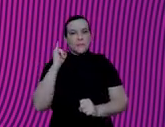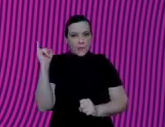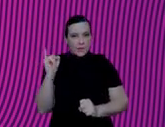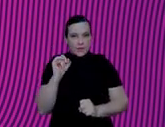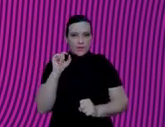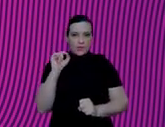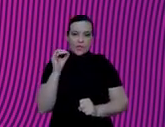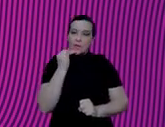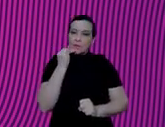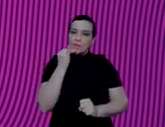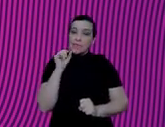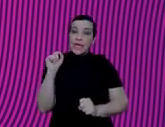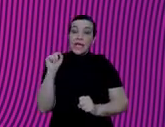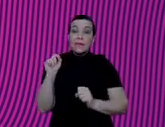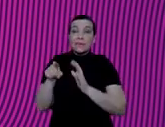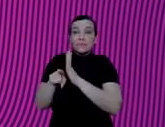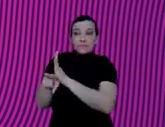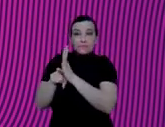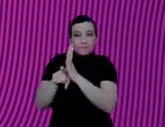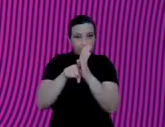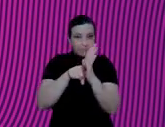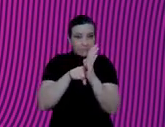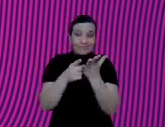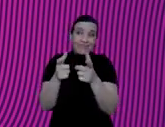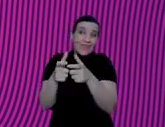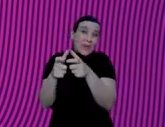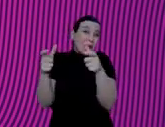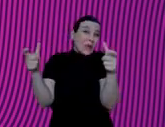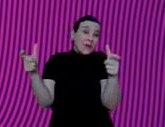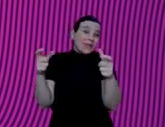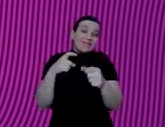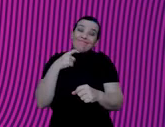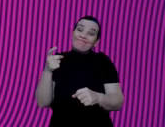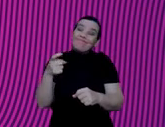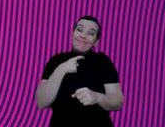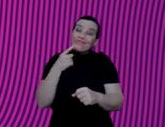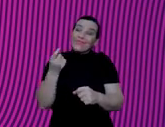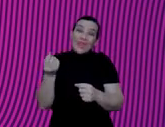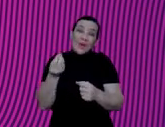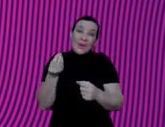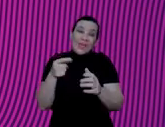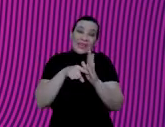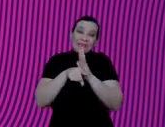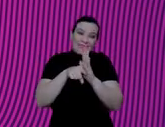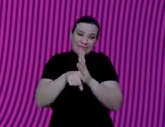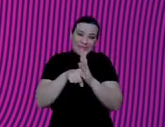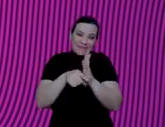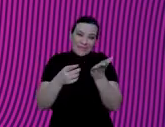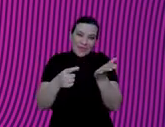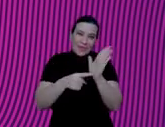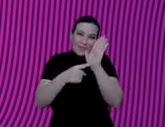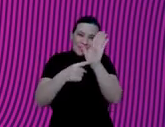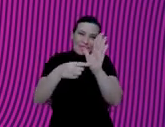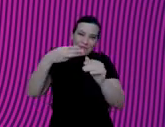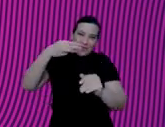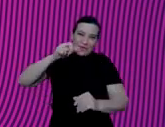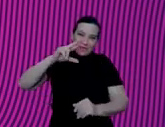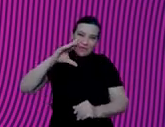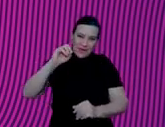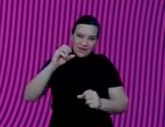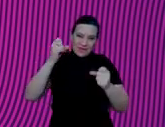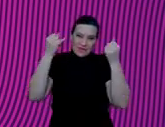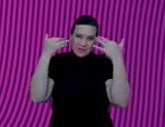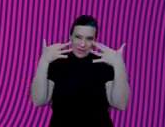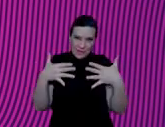a possibilidade de fazer o diagnóstico de prescrições como, né, o Márcio demonstrou, né, no grupo em que vocês